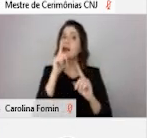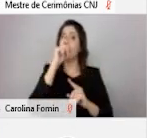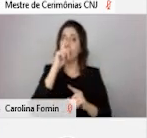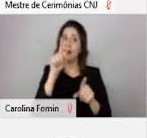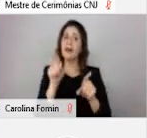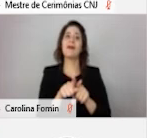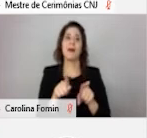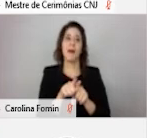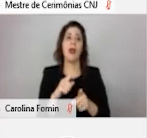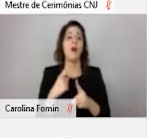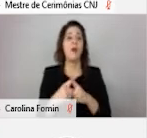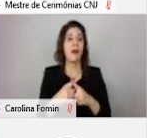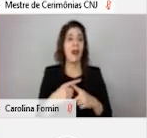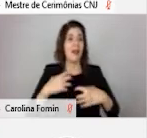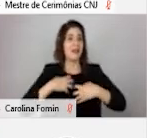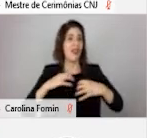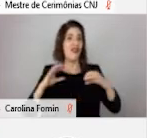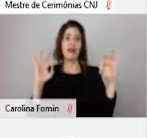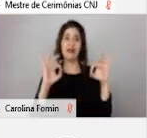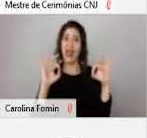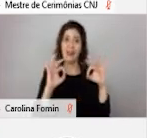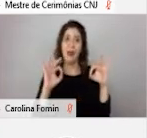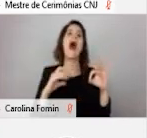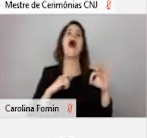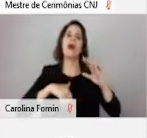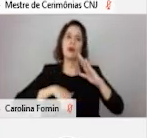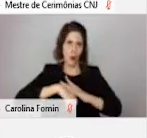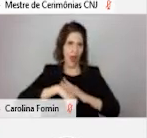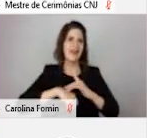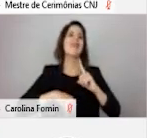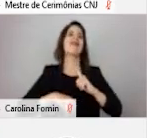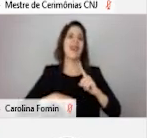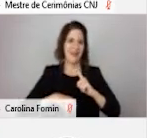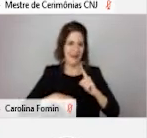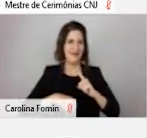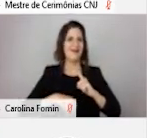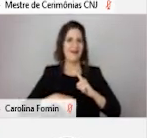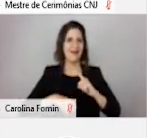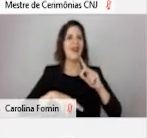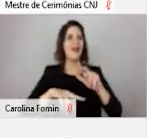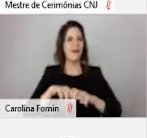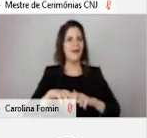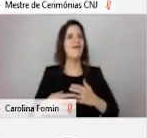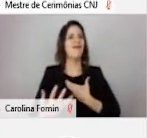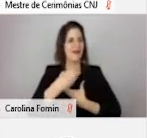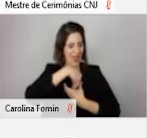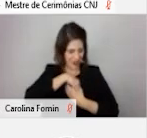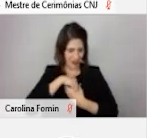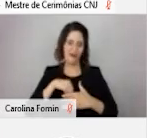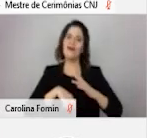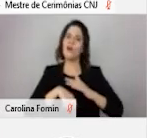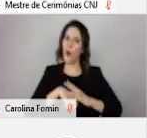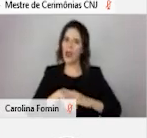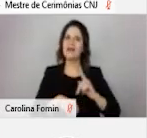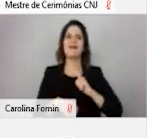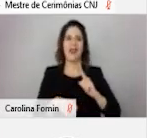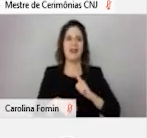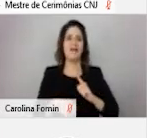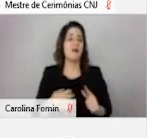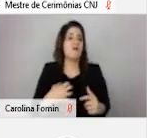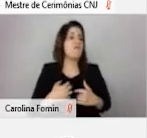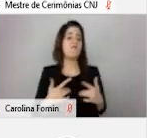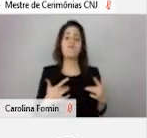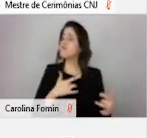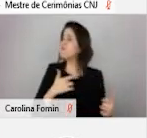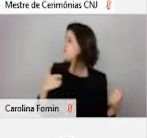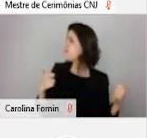sendo desenvolvida. Então, às vezes é necessário ir além da percepção médica de saúde. Então, lidar com o bem-estar pode ser um desafio da